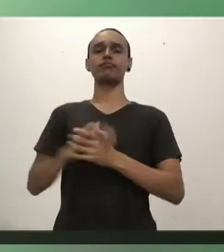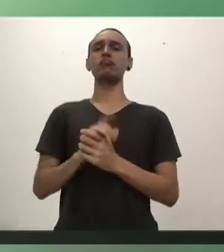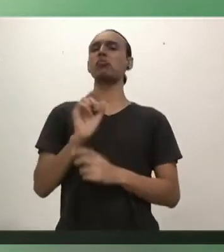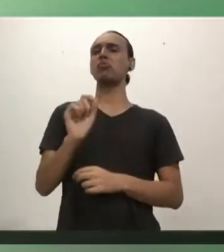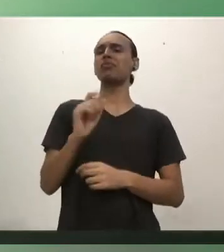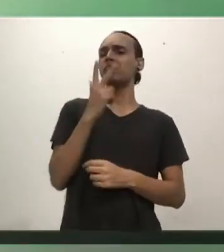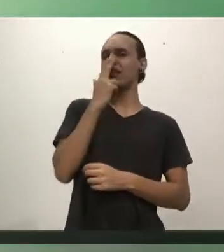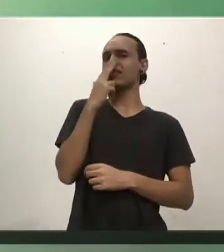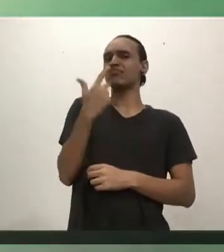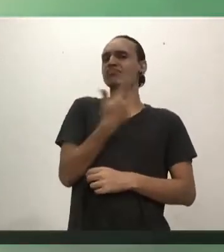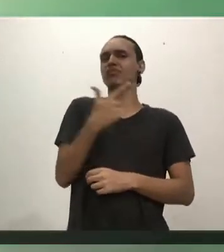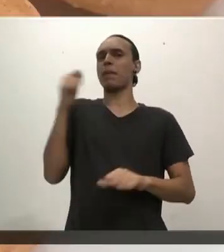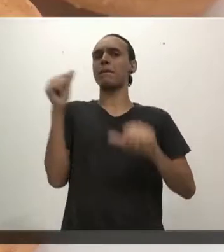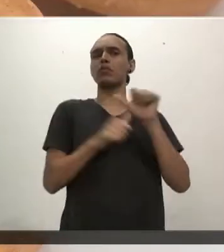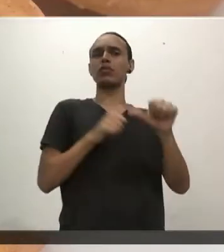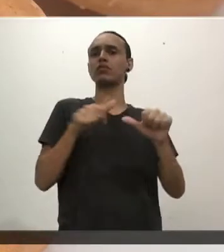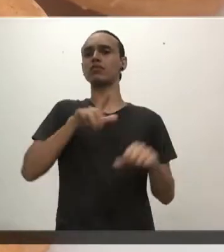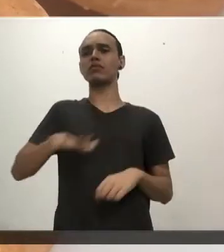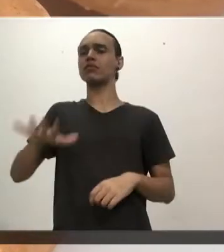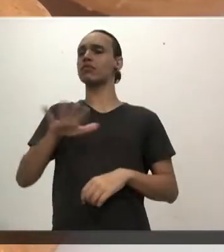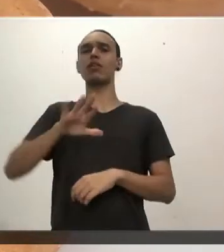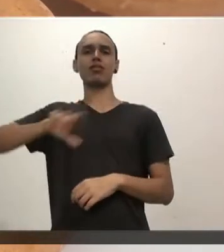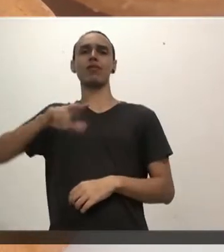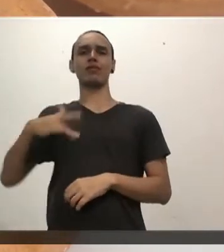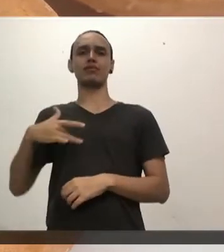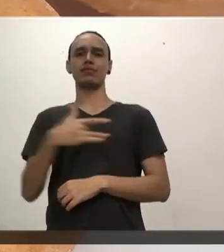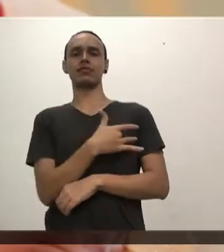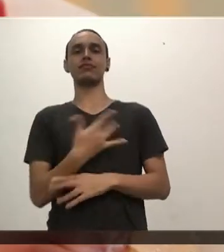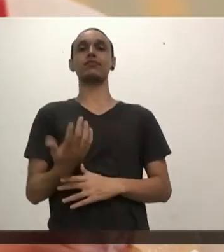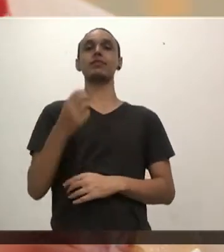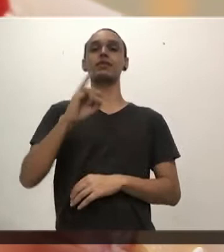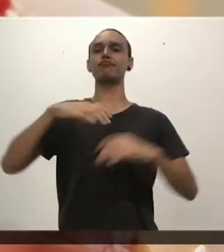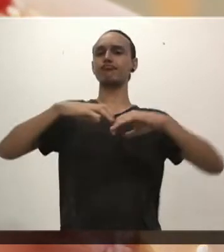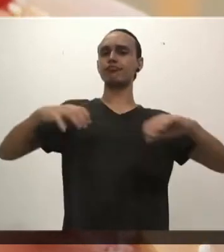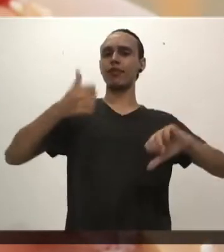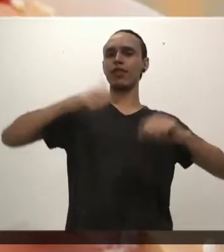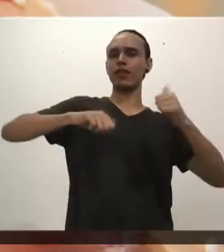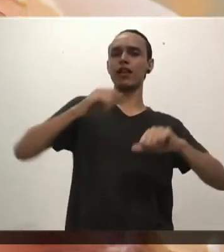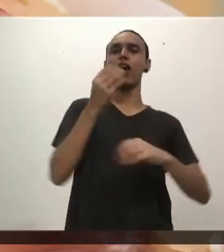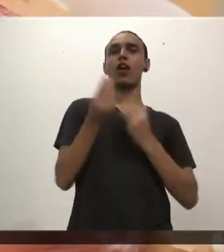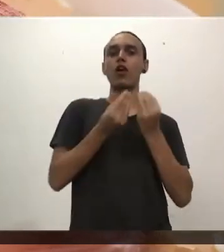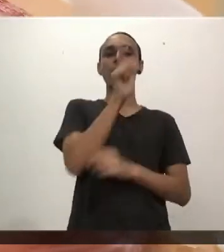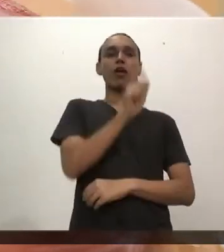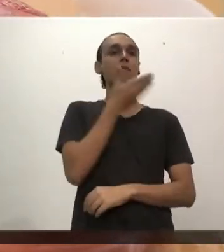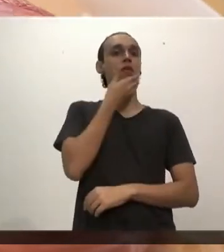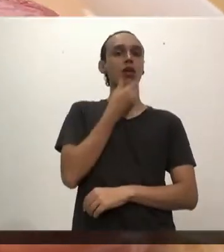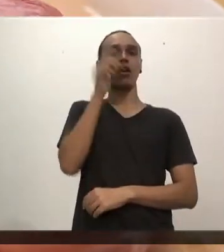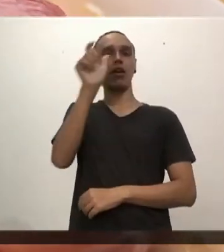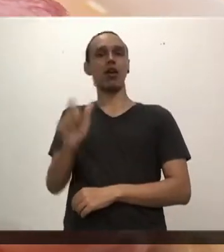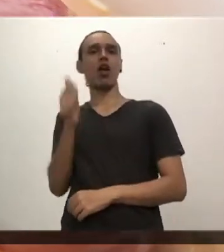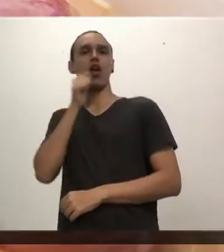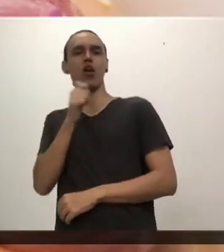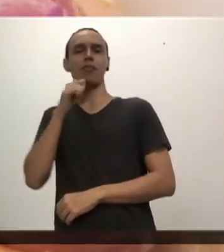de estabilidade nos indicadores de alimentação não saudável, quando a gente fez uma análise separada entre, considerando